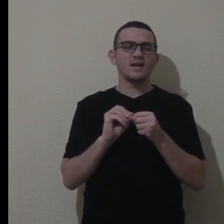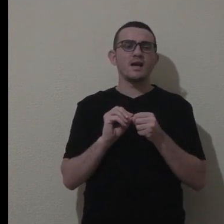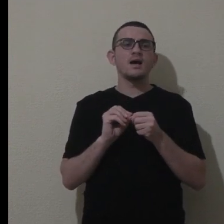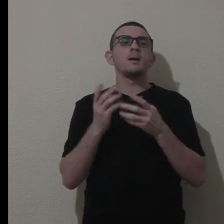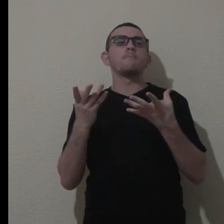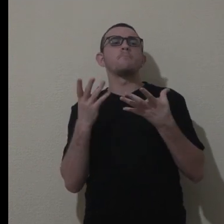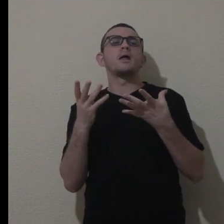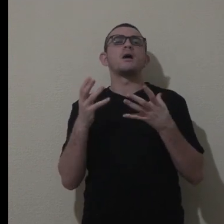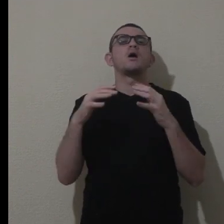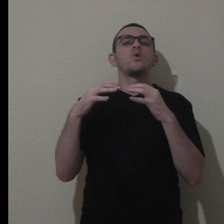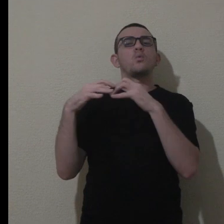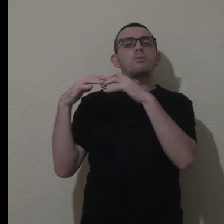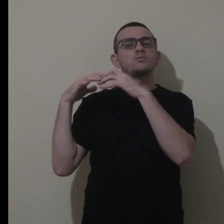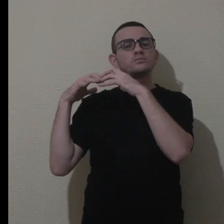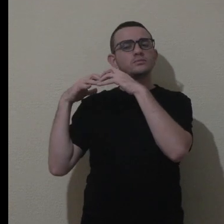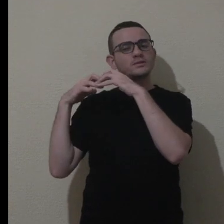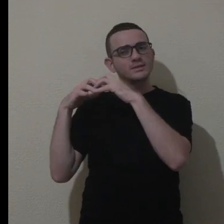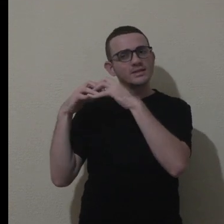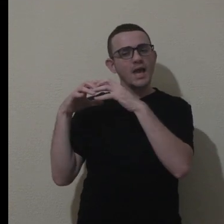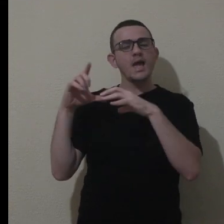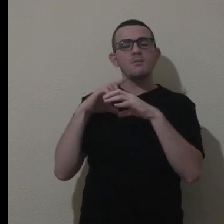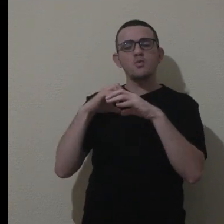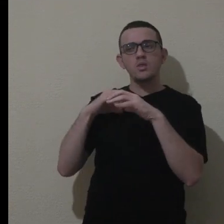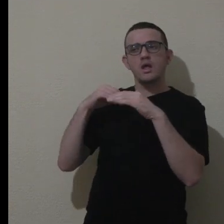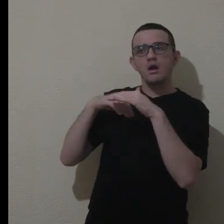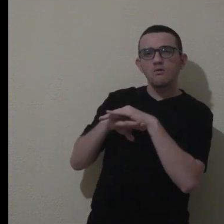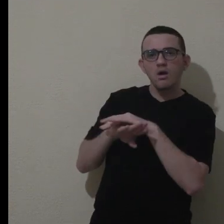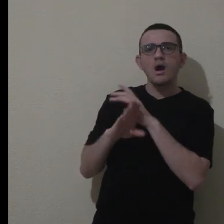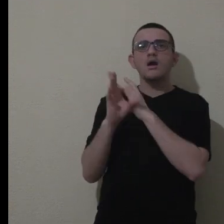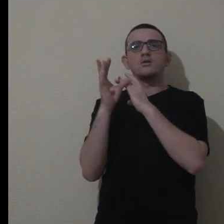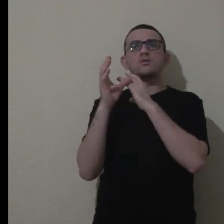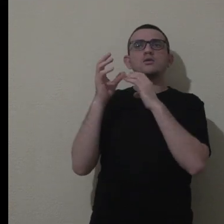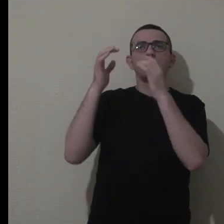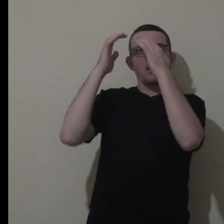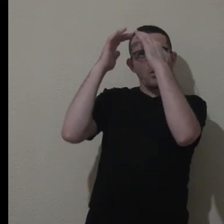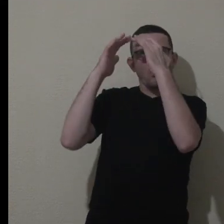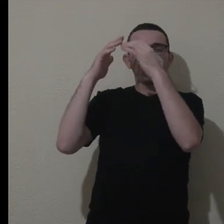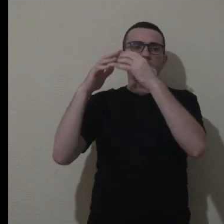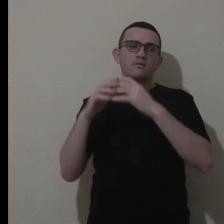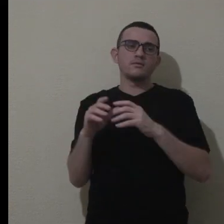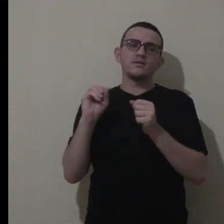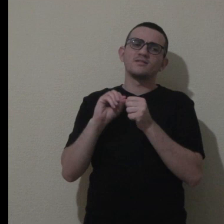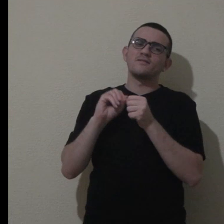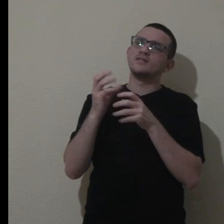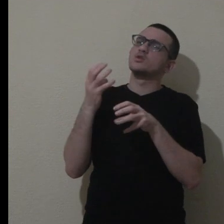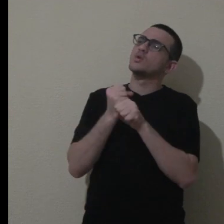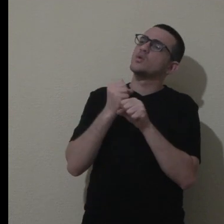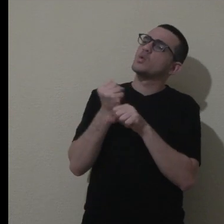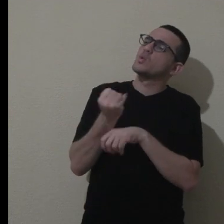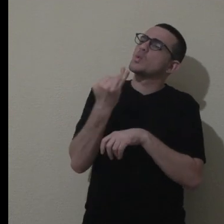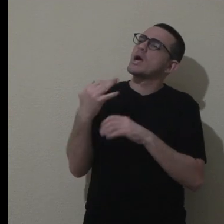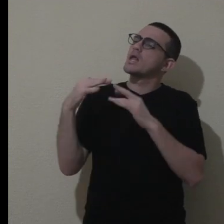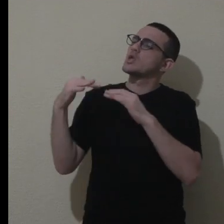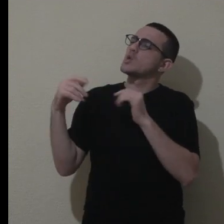devo fazer para poupar, digamos, ter uma reserva cognitiva? Então, alguns de vocês já devem estar fazendo conta de